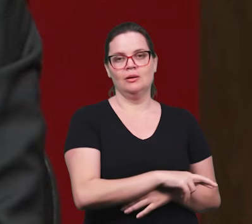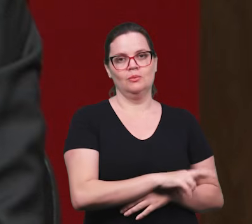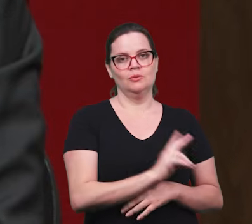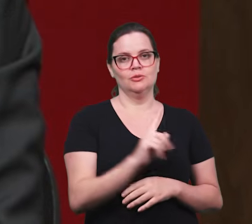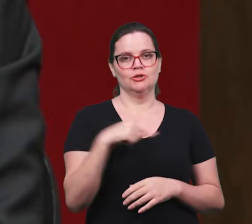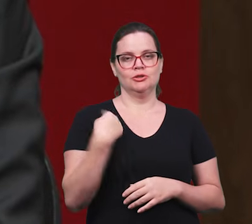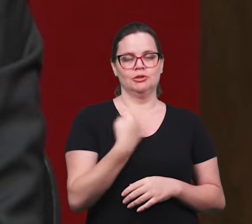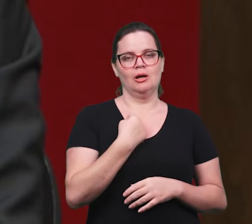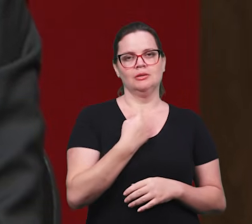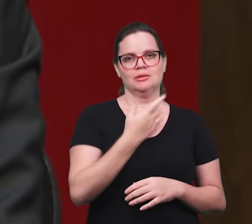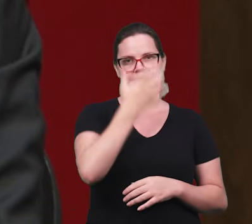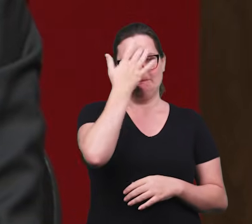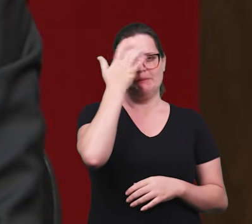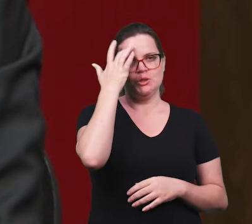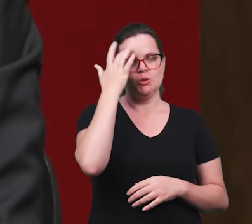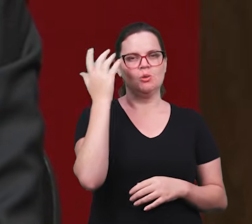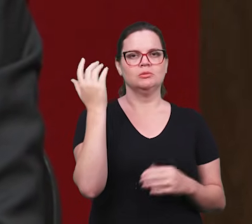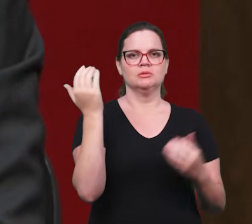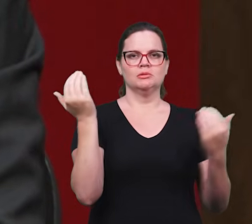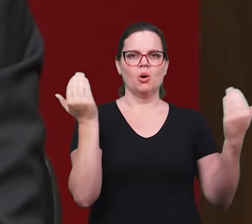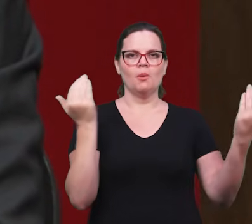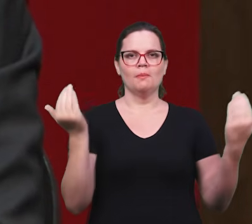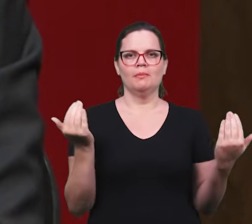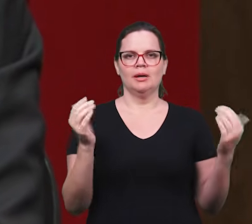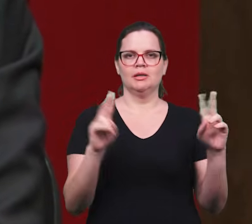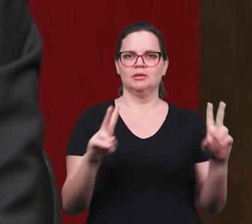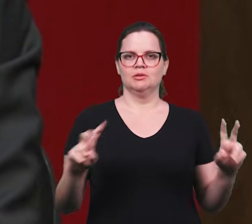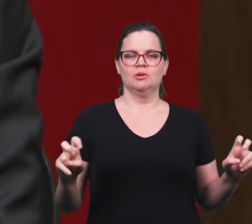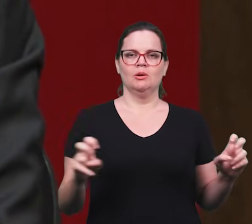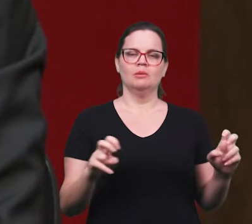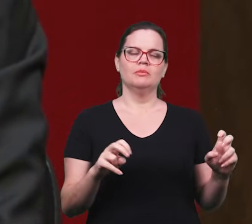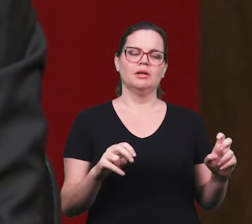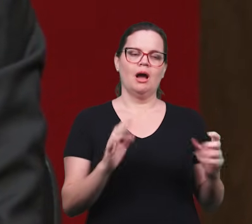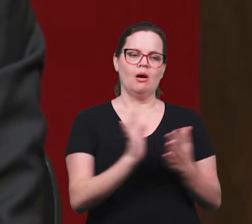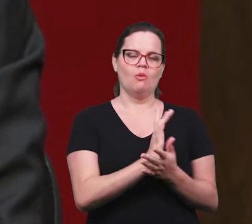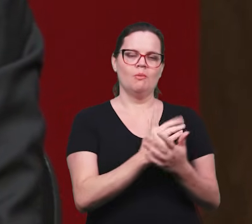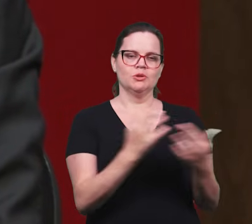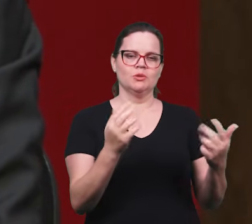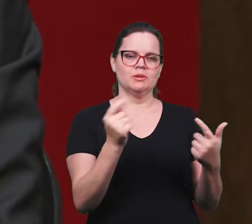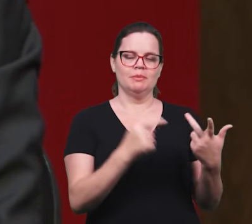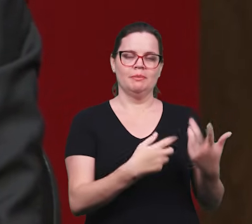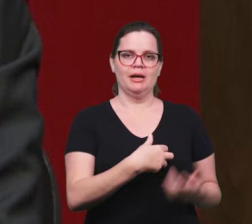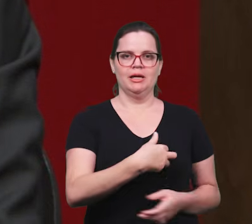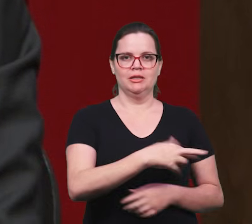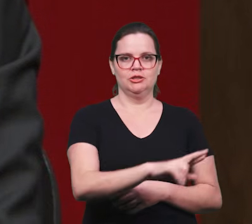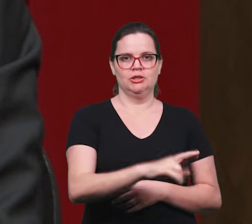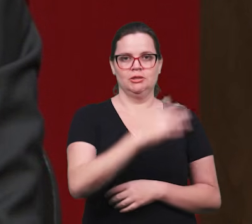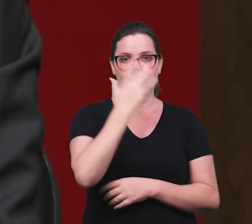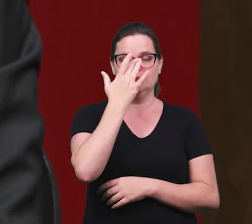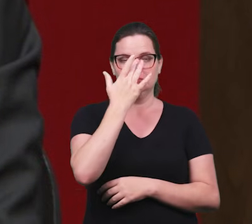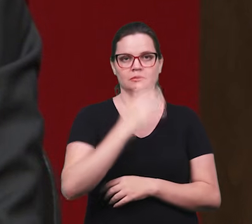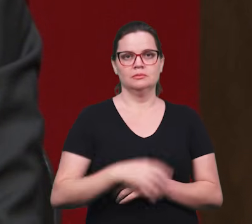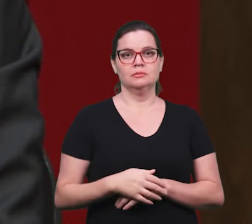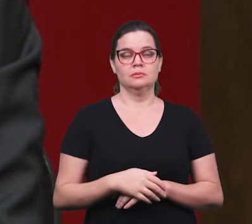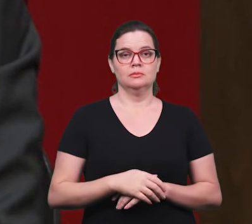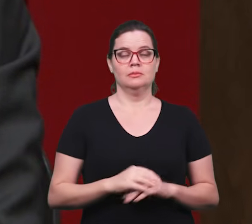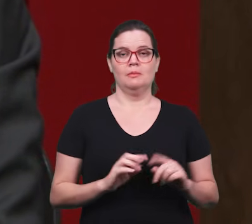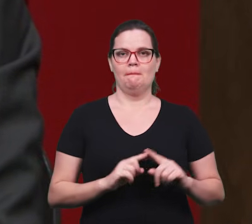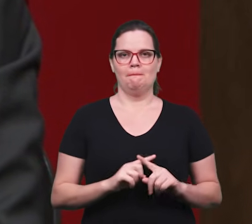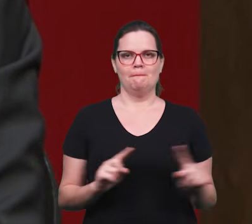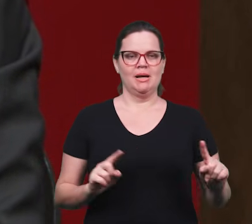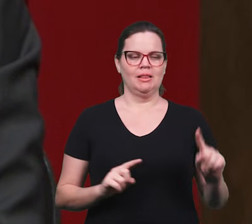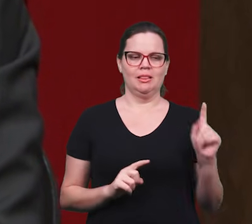elas associam muitas vezes a questões religiosas e diferenciando-a daquilo que exatamente